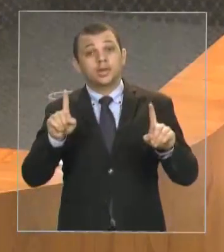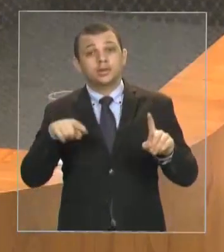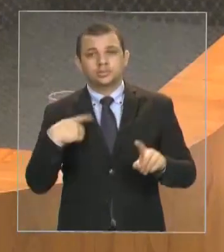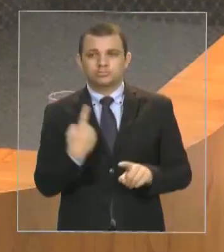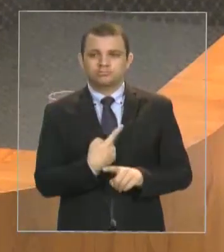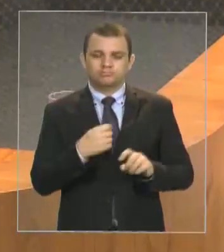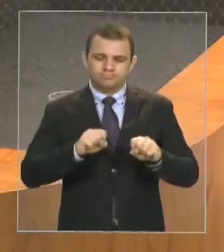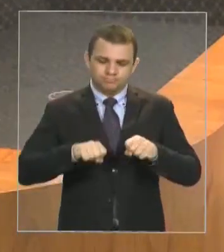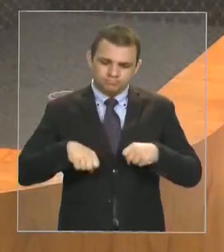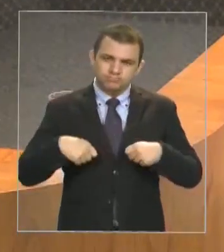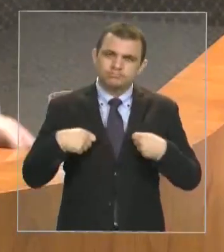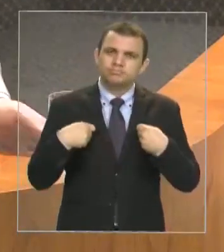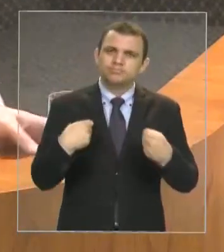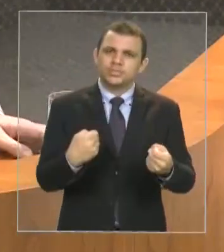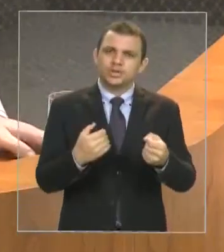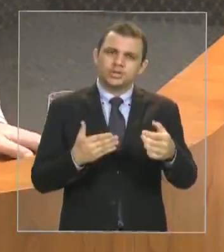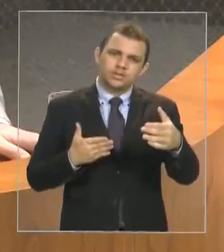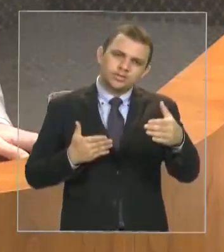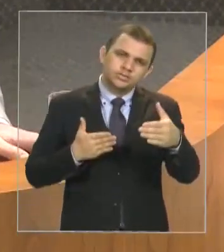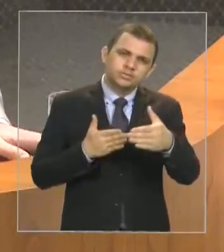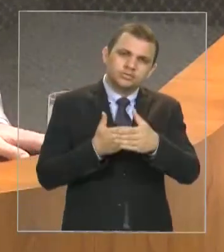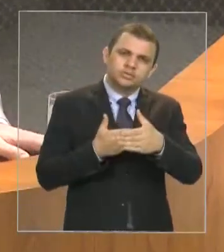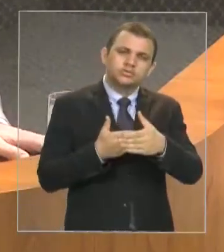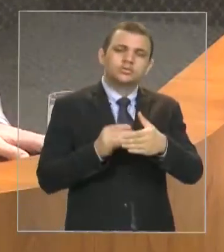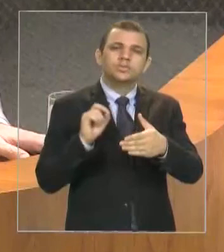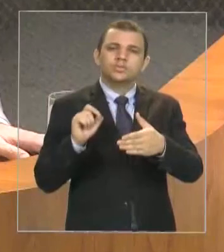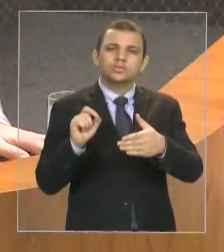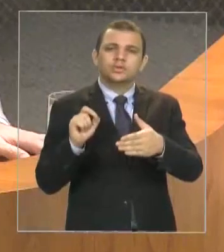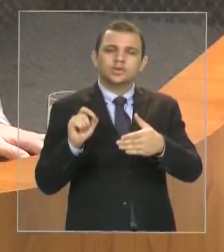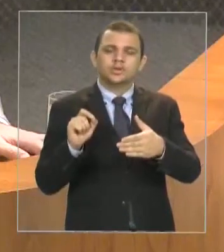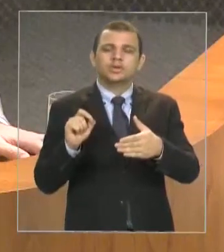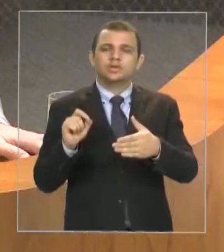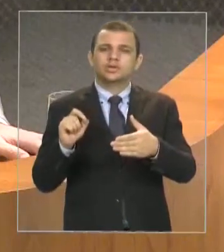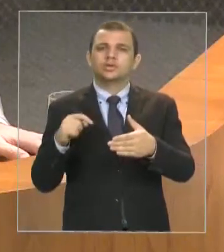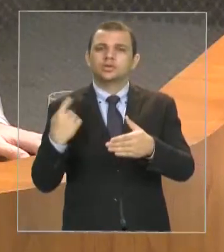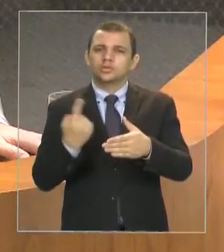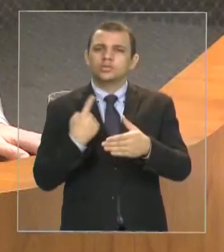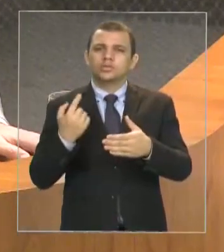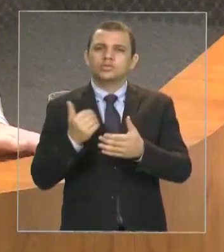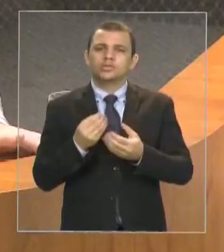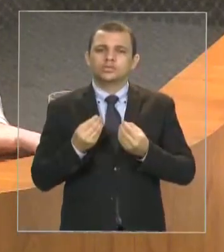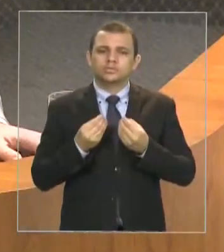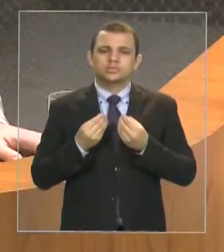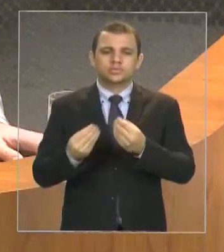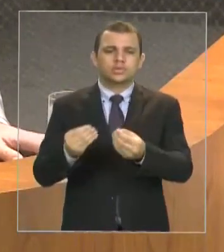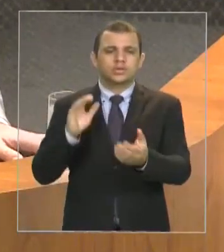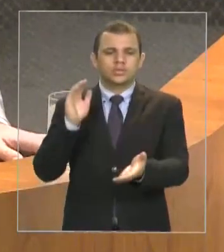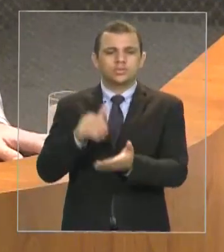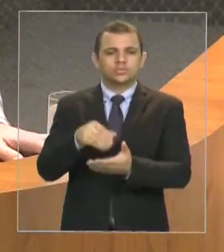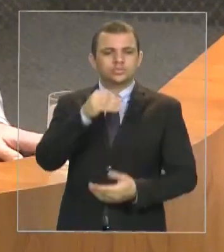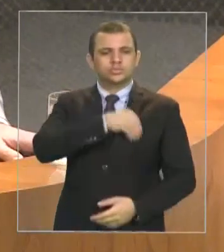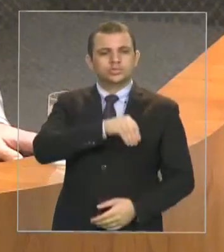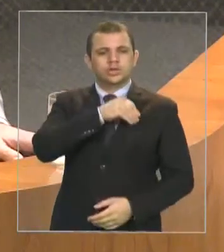limite do limite para poder conceder